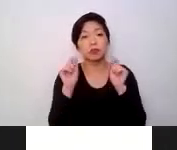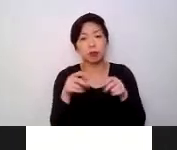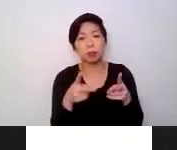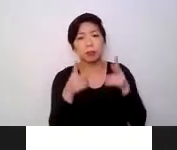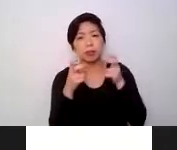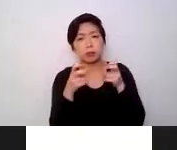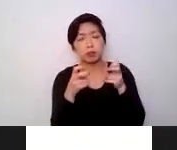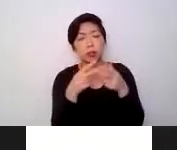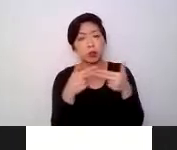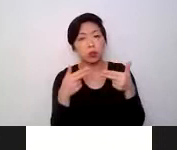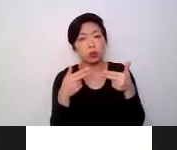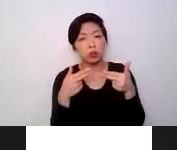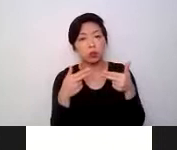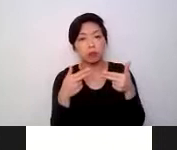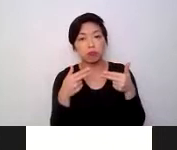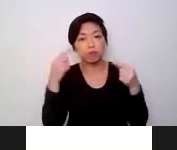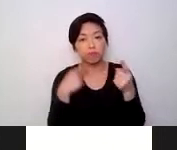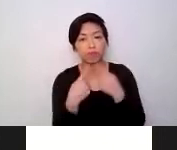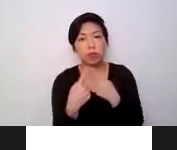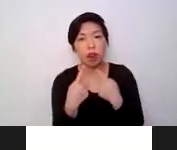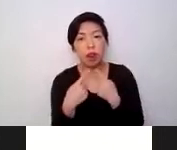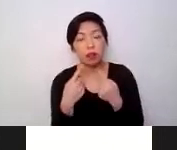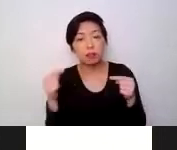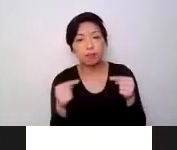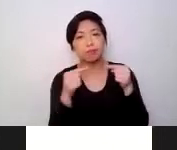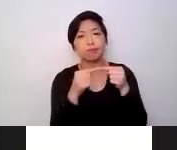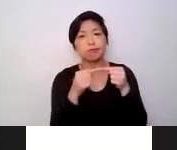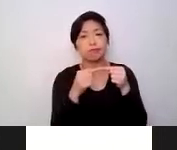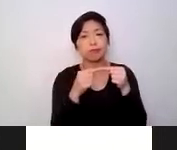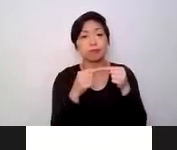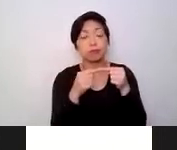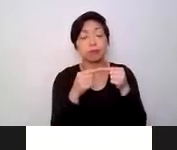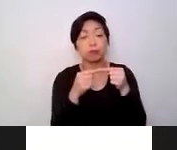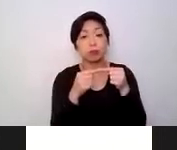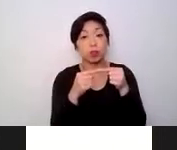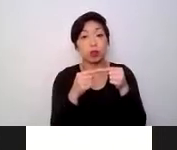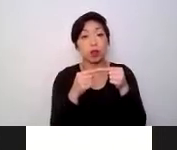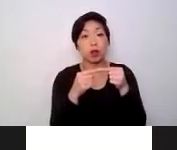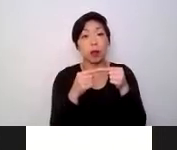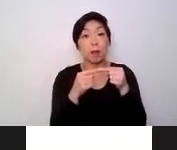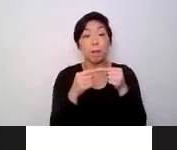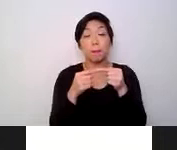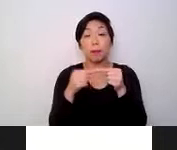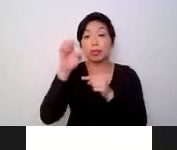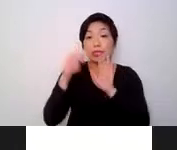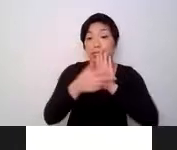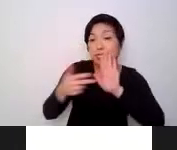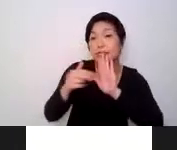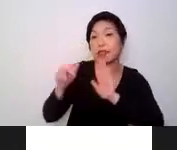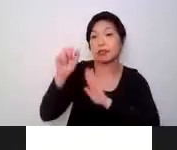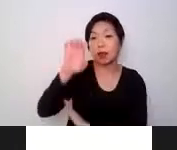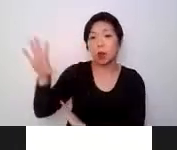identificadas e relacionadas com o estava sendo produzido na Europa no período, e, principalmente,